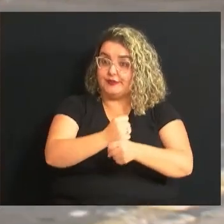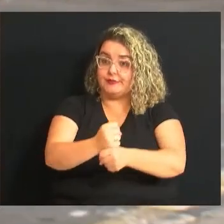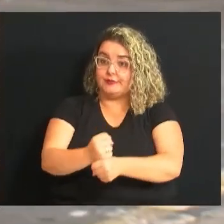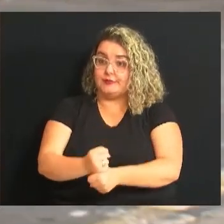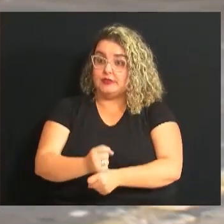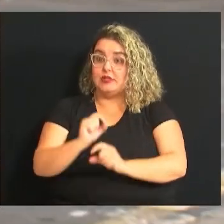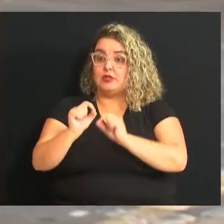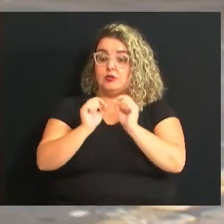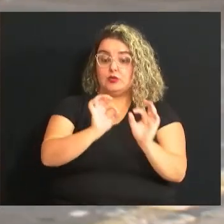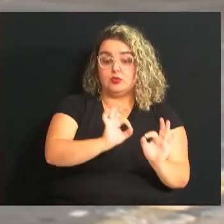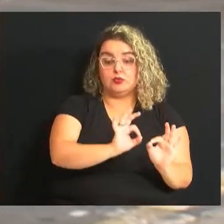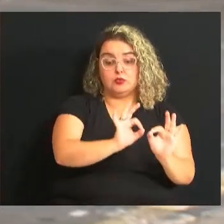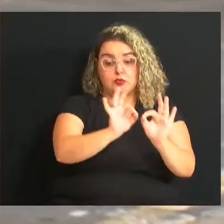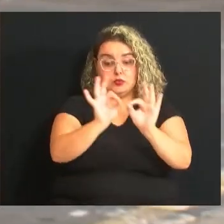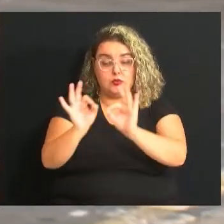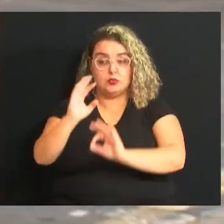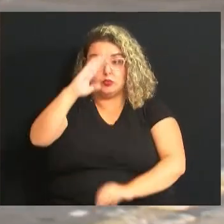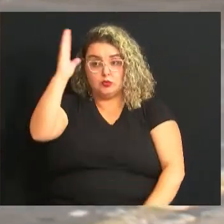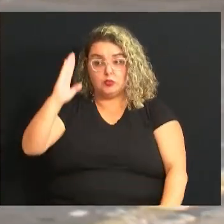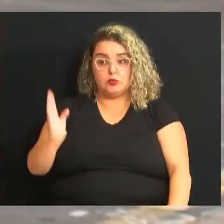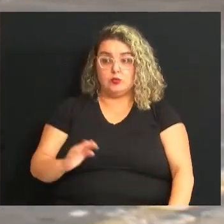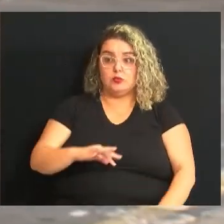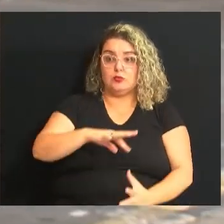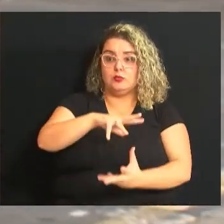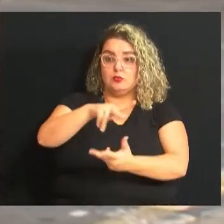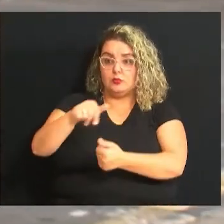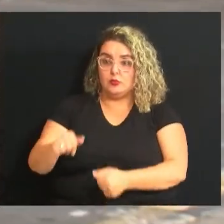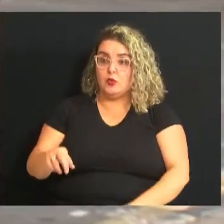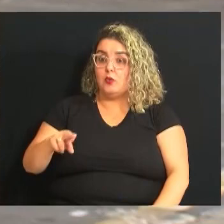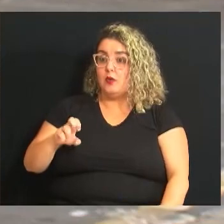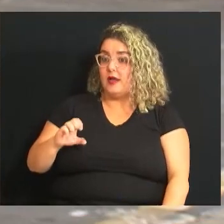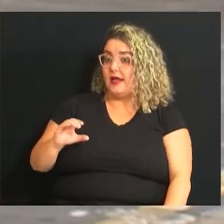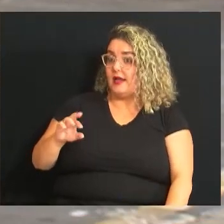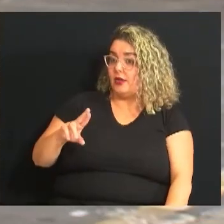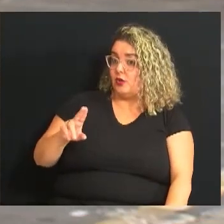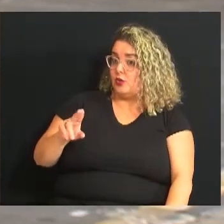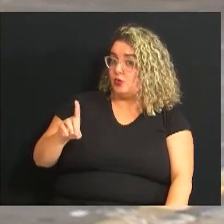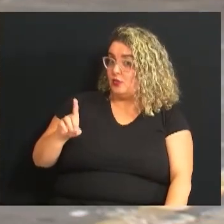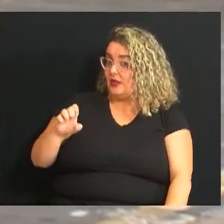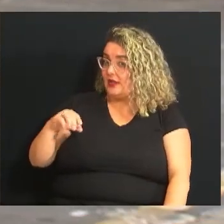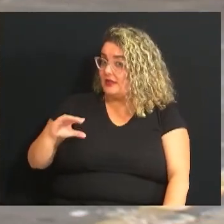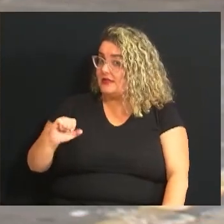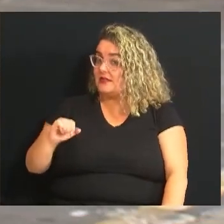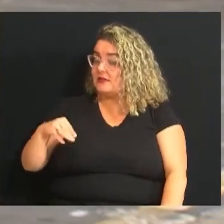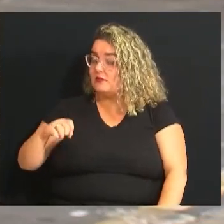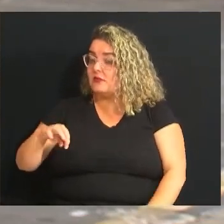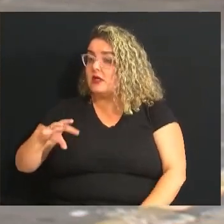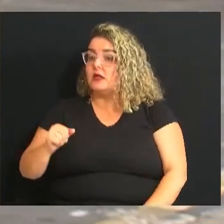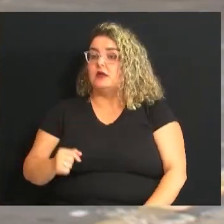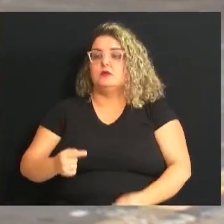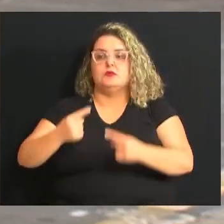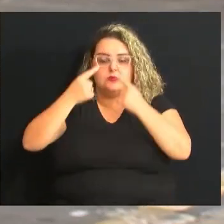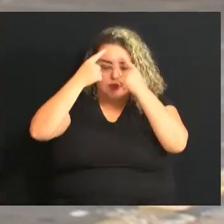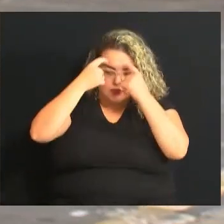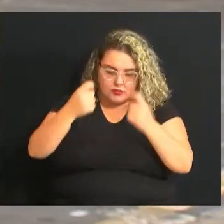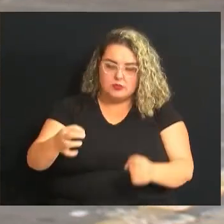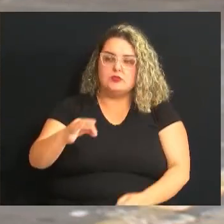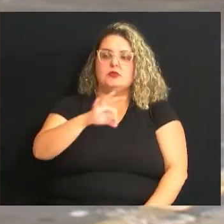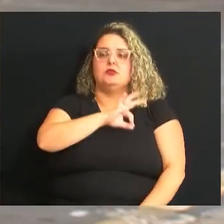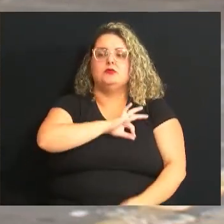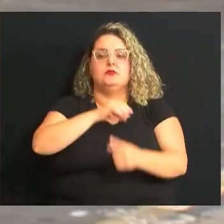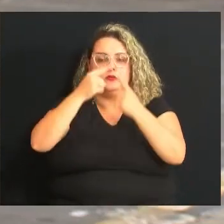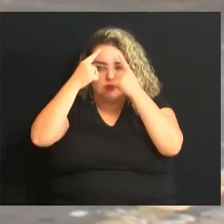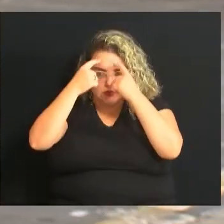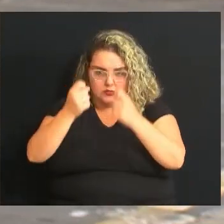anos, e o que nós estamos acompanhando no Brasil e no mundo é um recrudescimento dos casos de violência